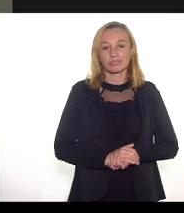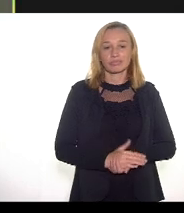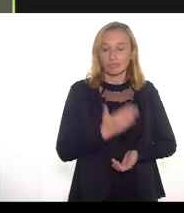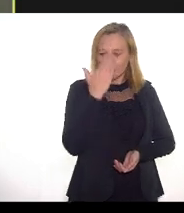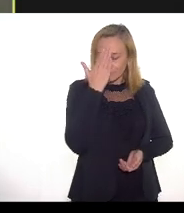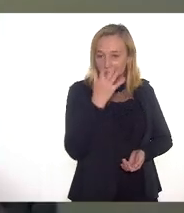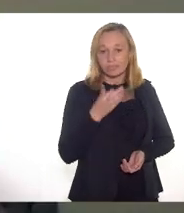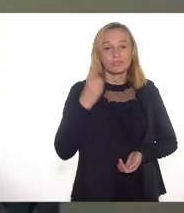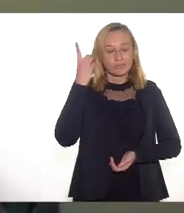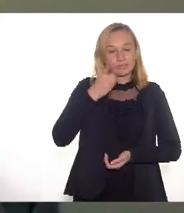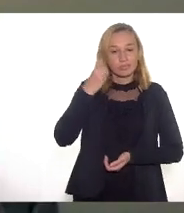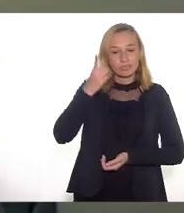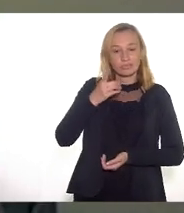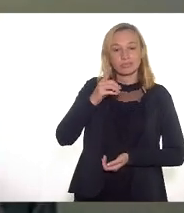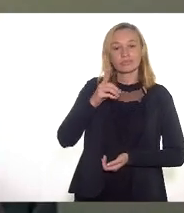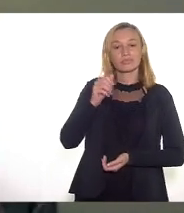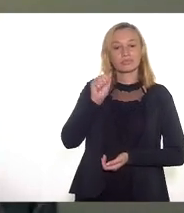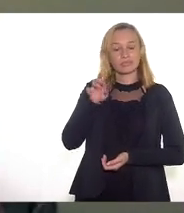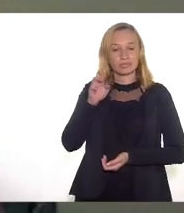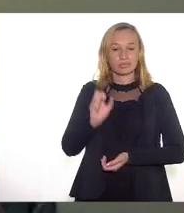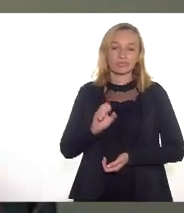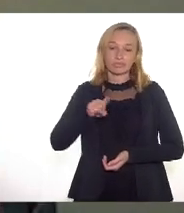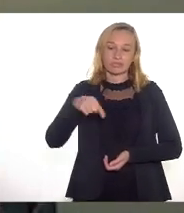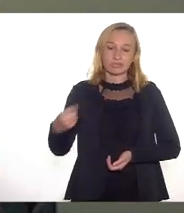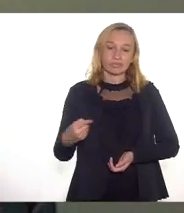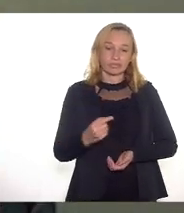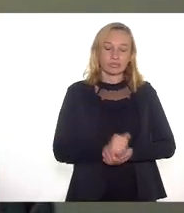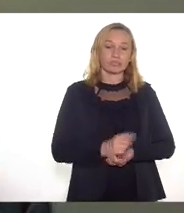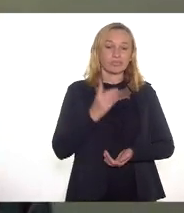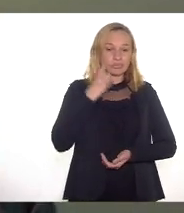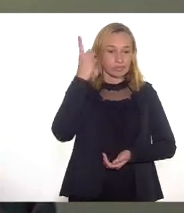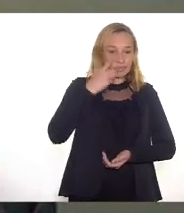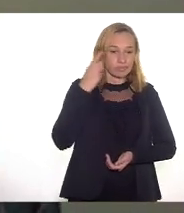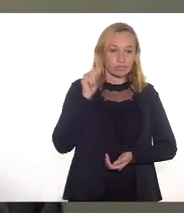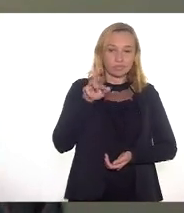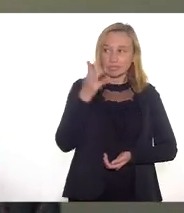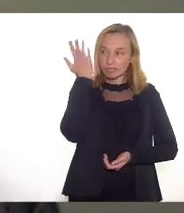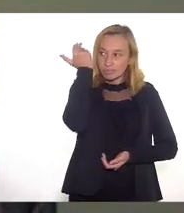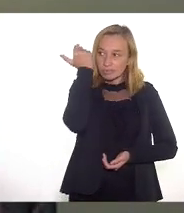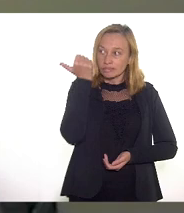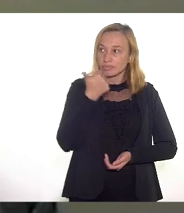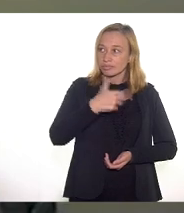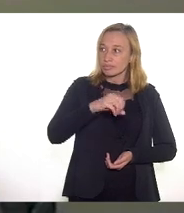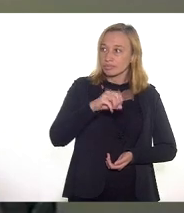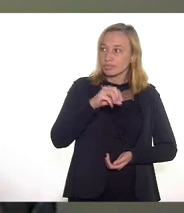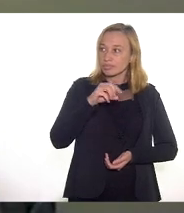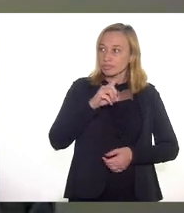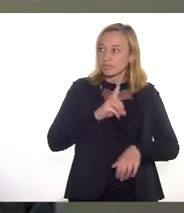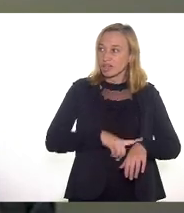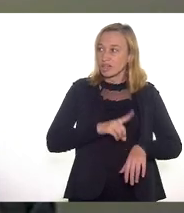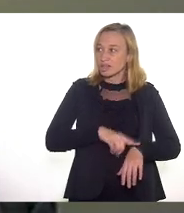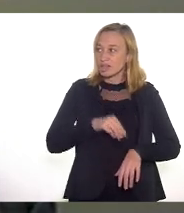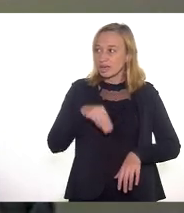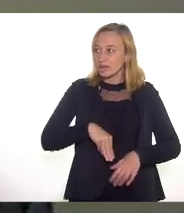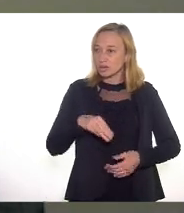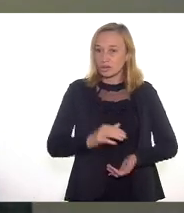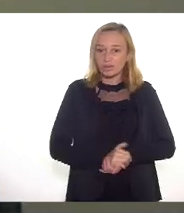Agradecendo a deputada Adriana Baltazar, próximo orador inscrito é o deputado Eliomar Coelho. Vossa Excelência tem 10 minutos.